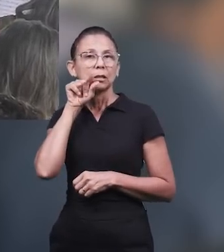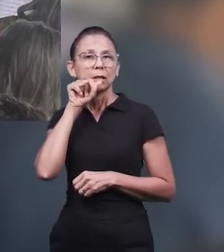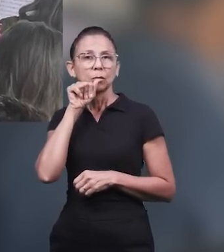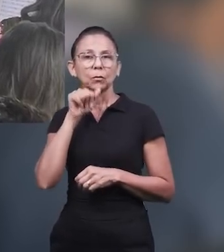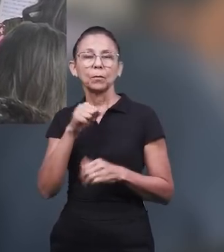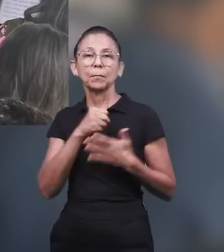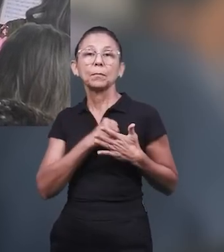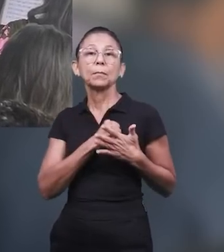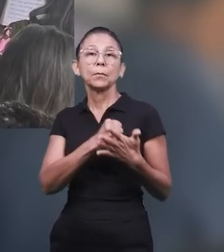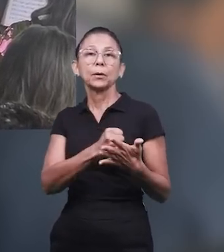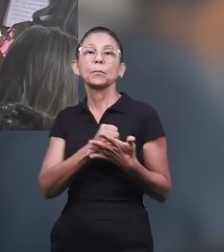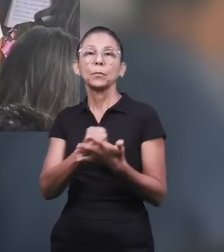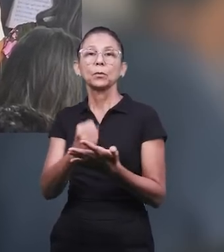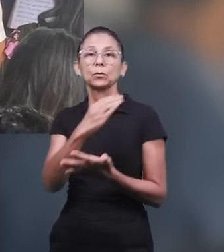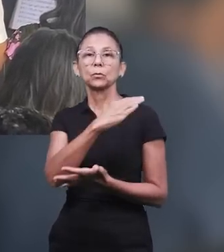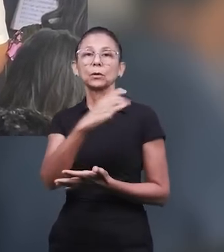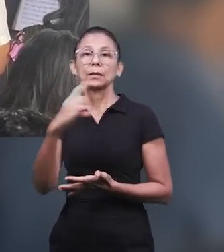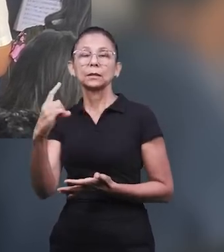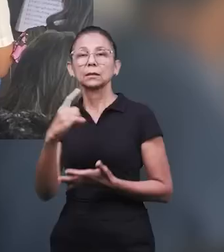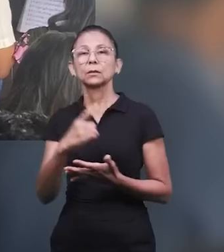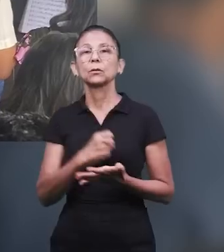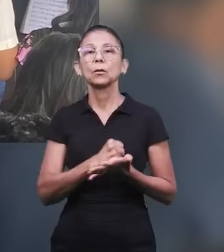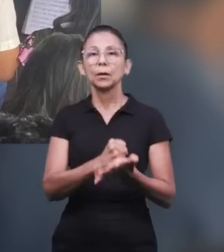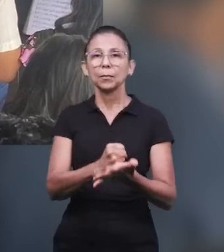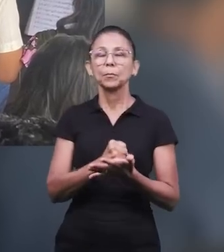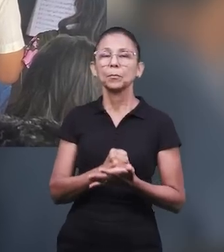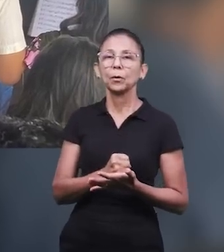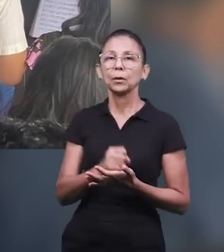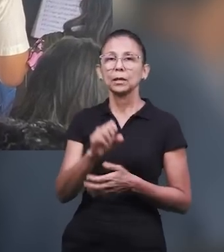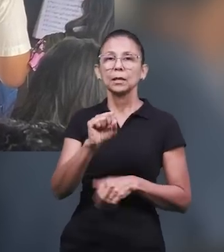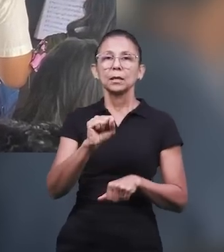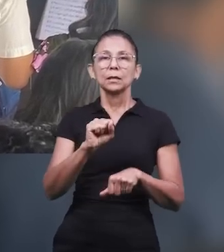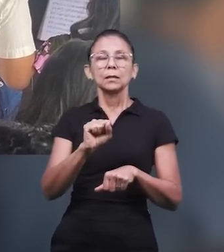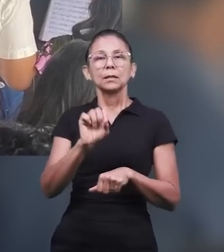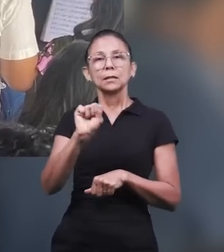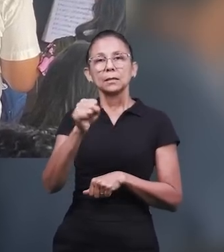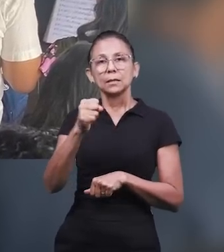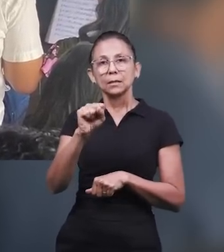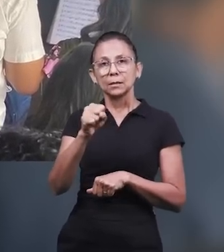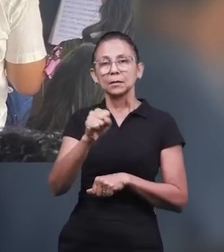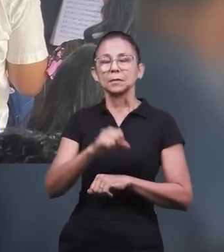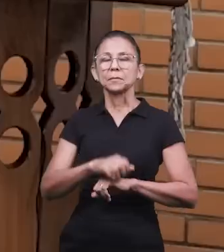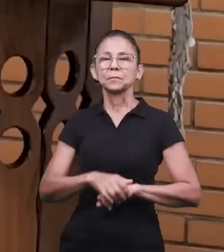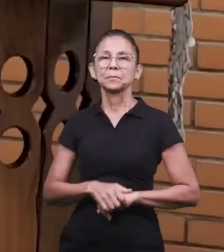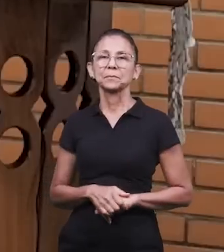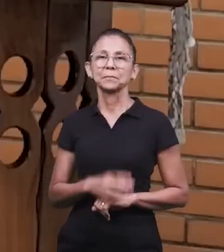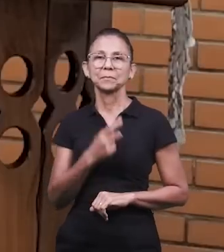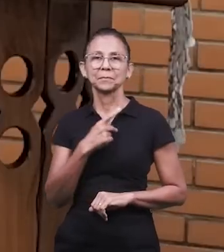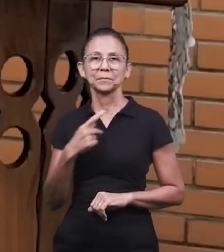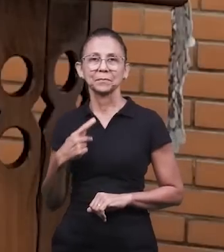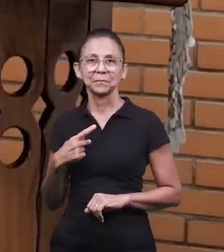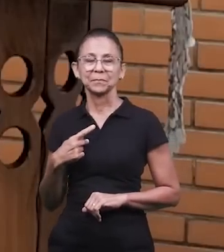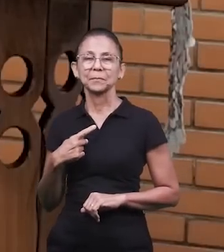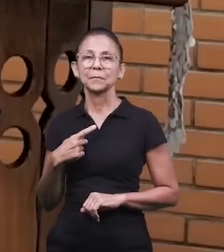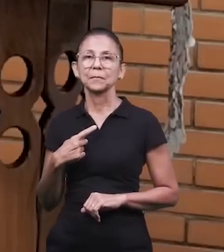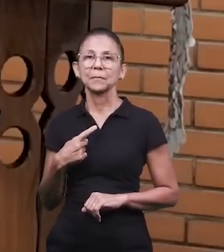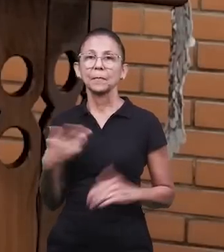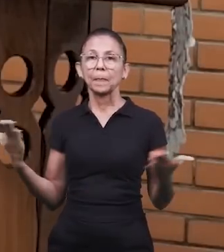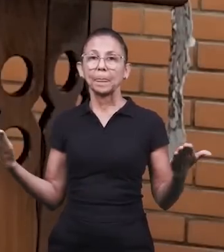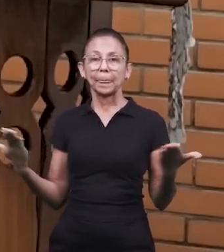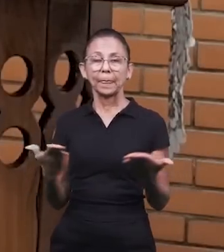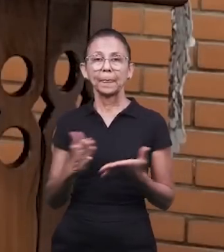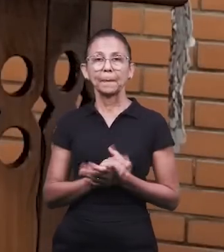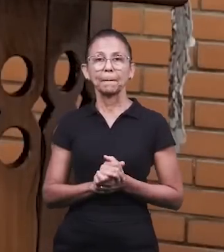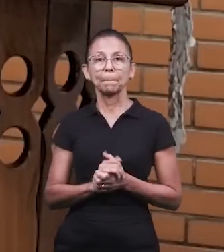o suporte, a coordenação dos pastores de Sergipe, dada a proximidade geográfica. E desta vez estamos gravando o